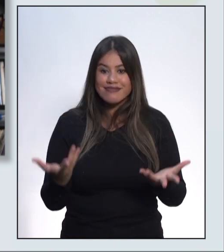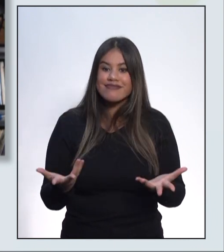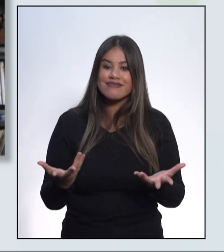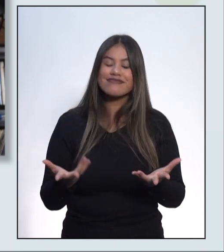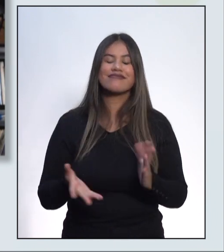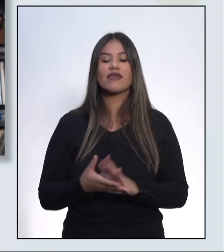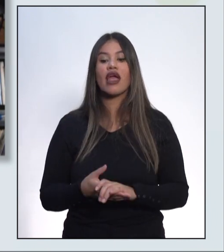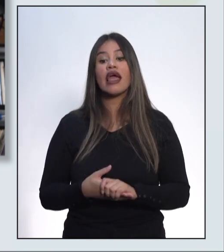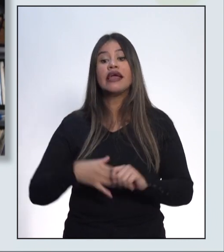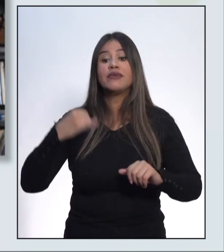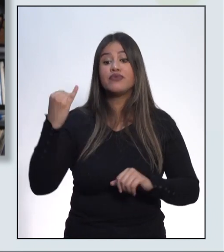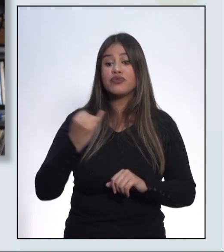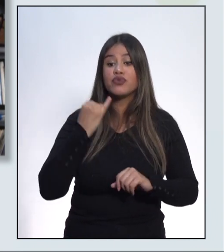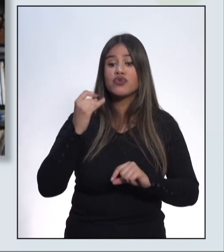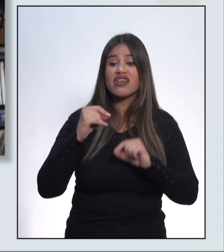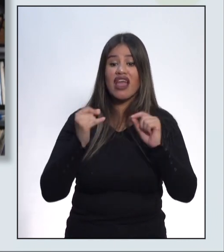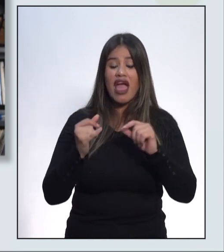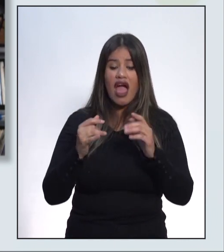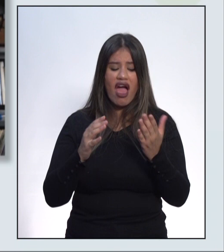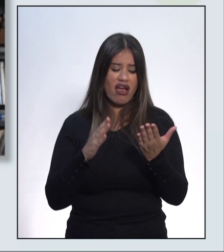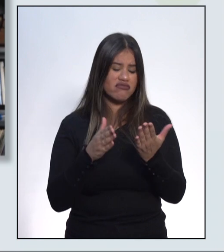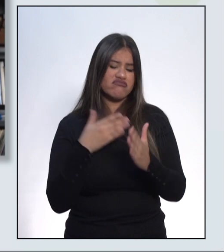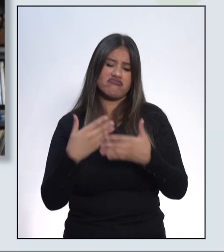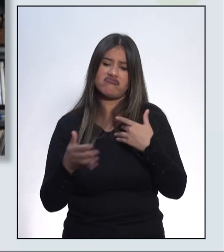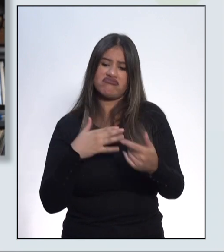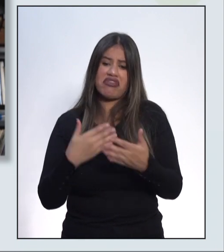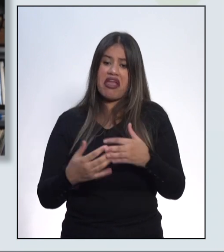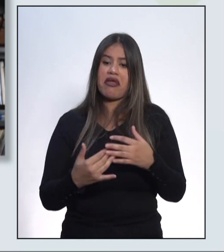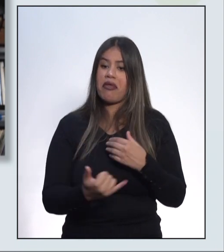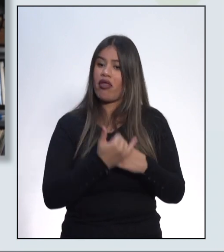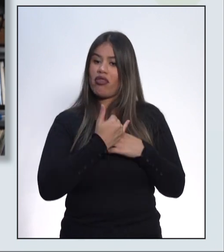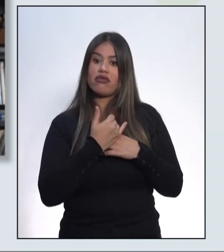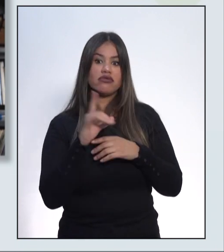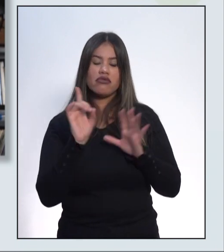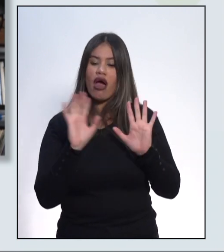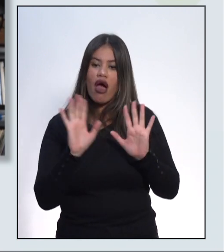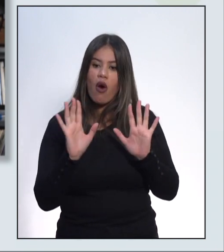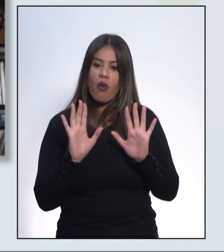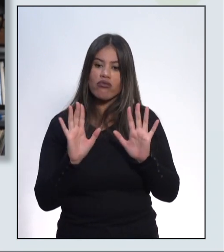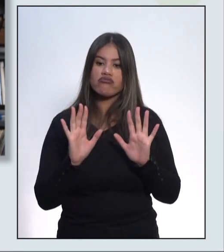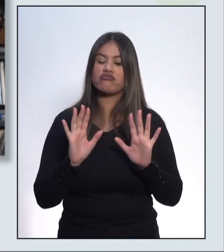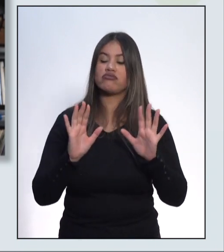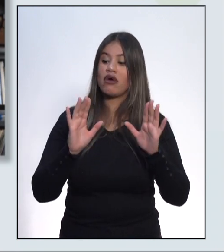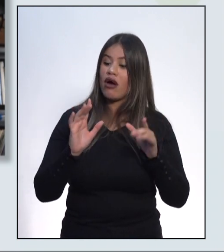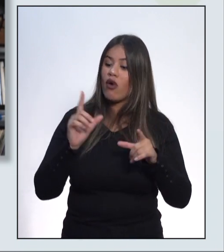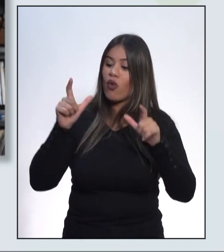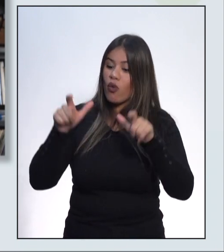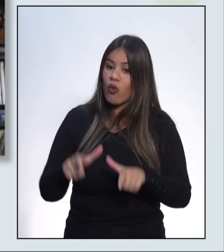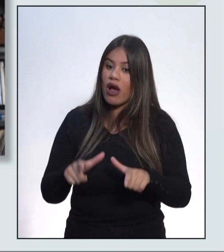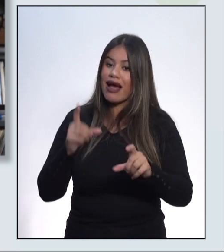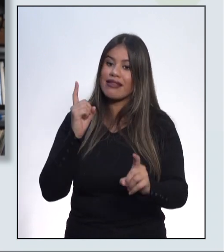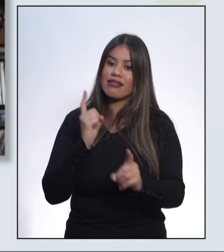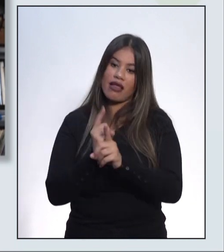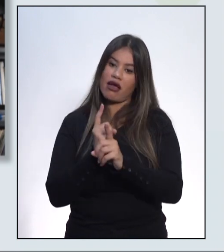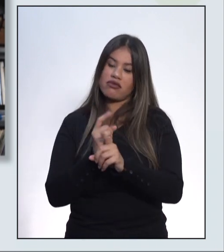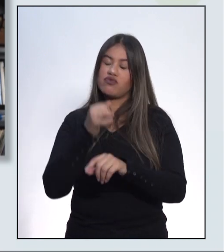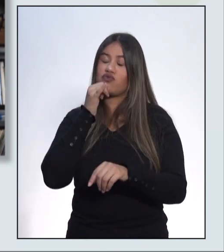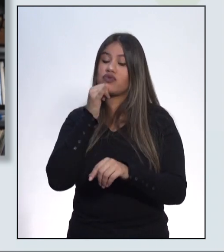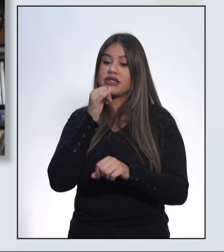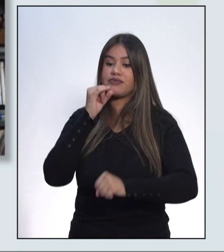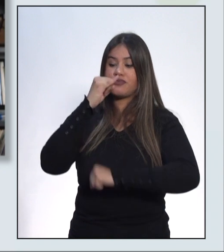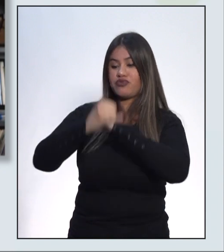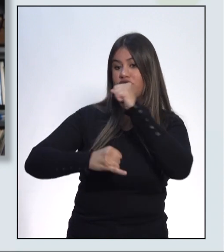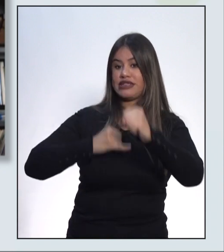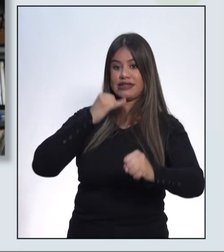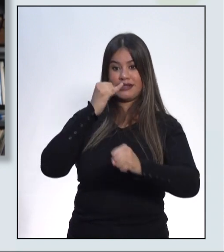fontes são confiáveis, né? A gente não vai usar qualquer coisa que a gente encontra na internet, por exemplo, sem saber